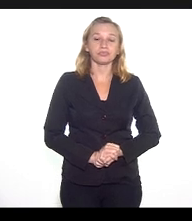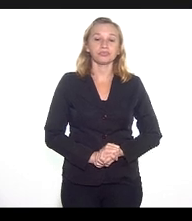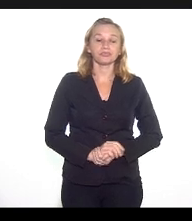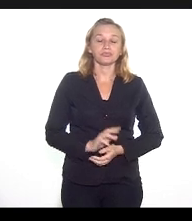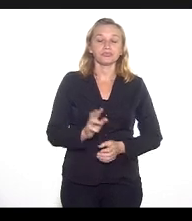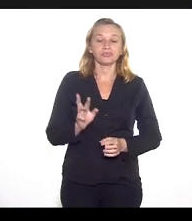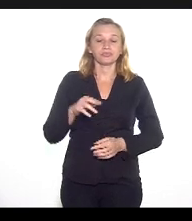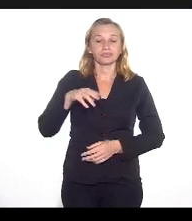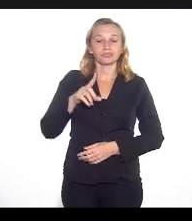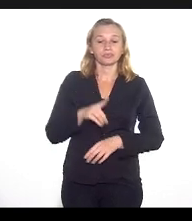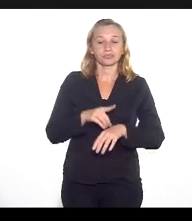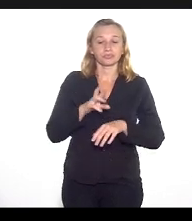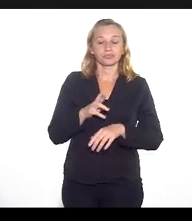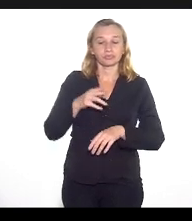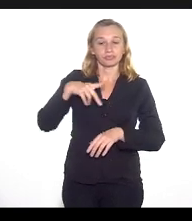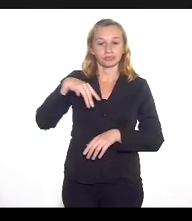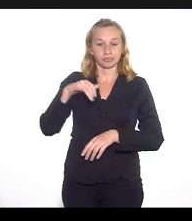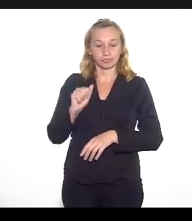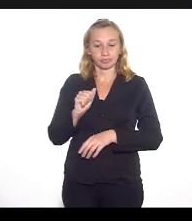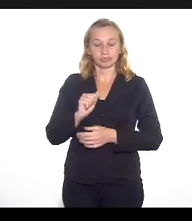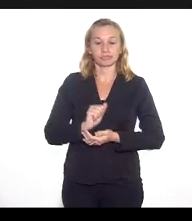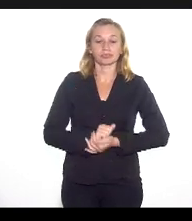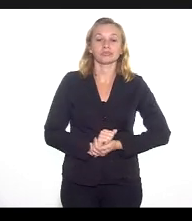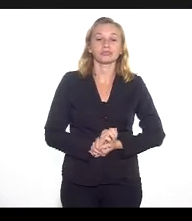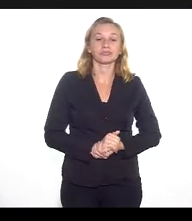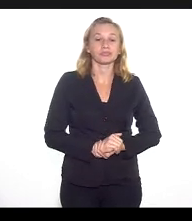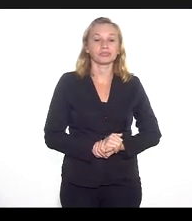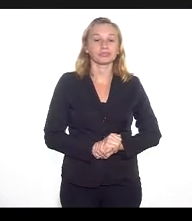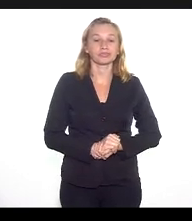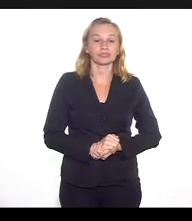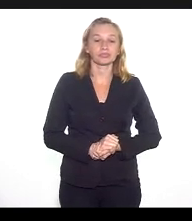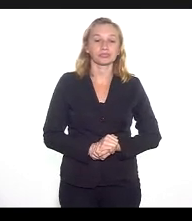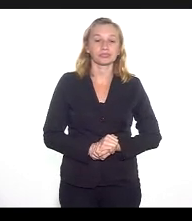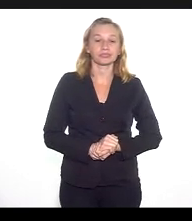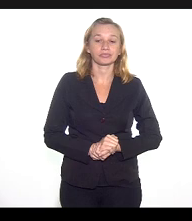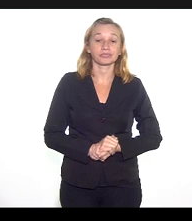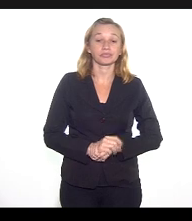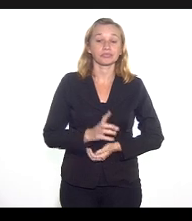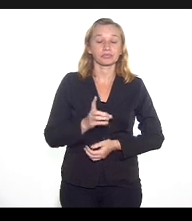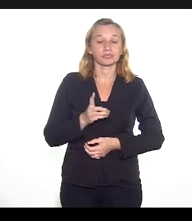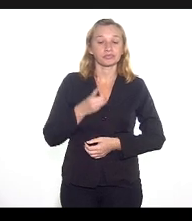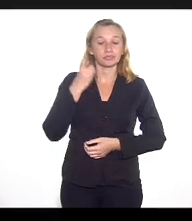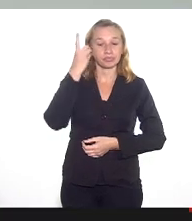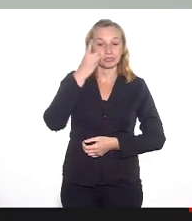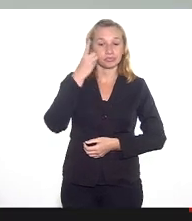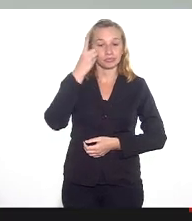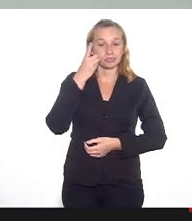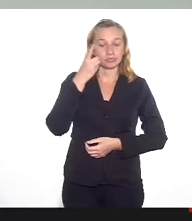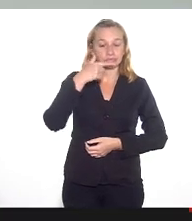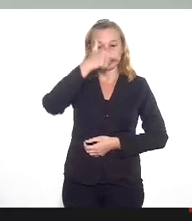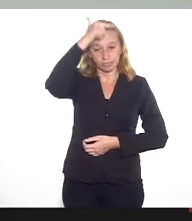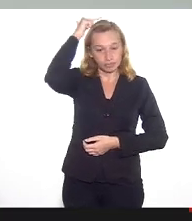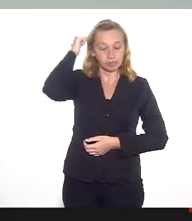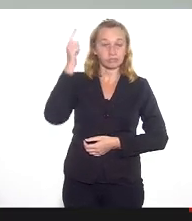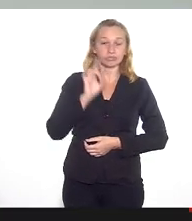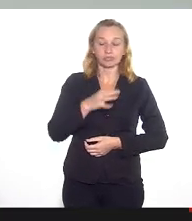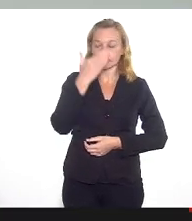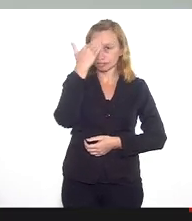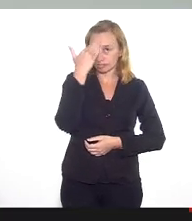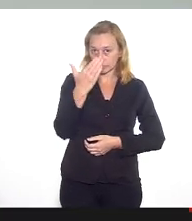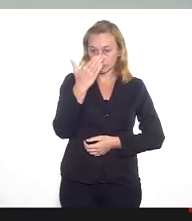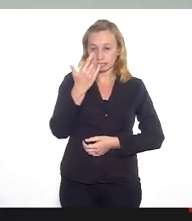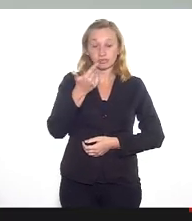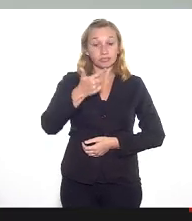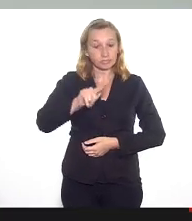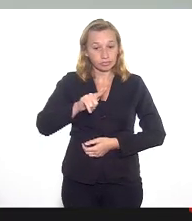doutora Magda Chambriá e fazer também as suas considerações finais. Deputado Luiz Paulo, apenas agradecer